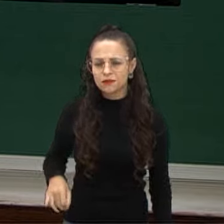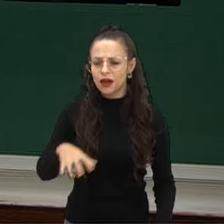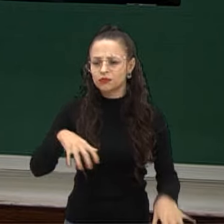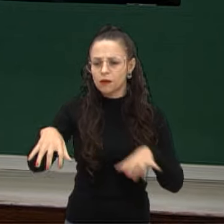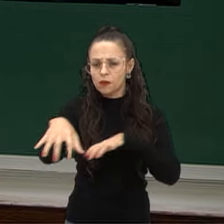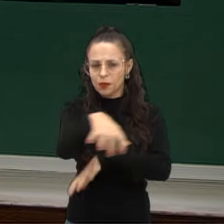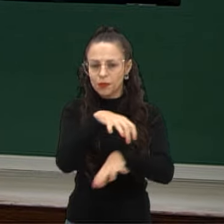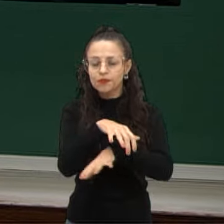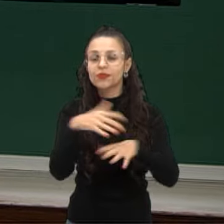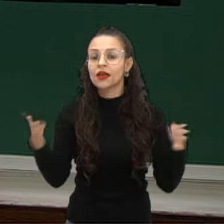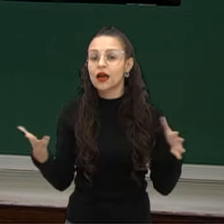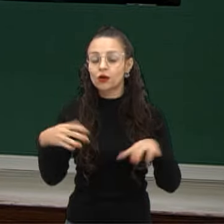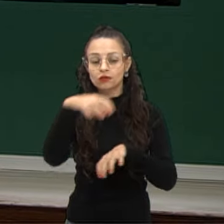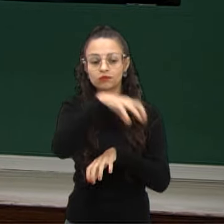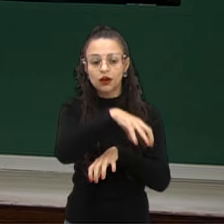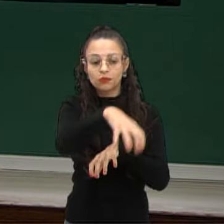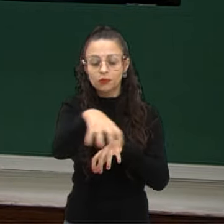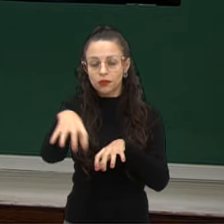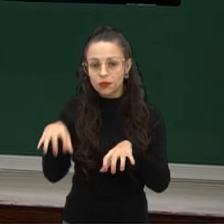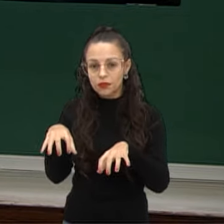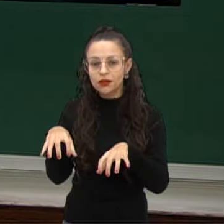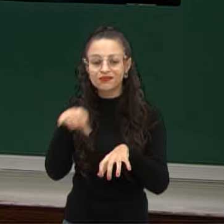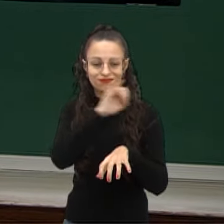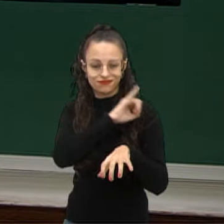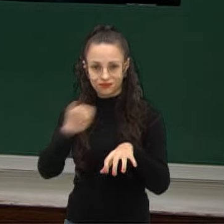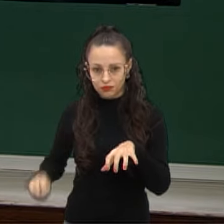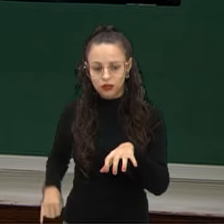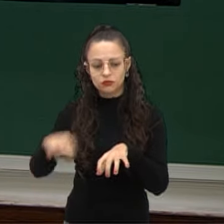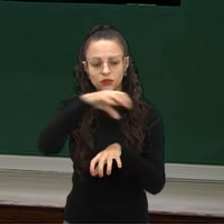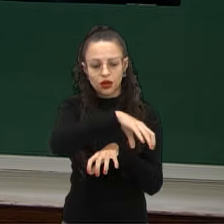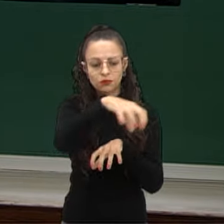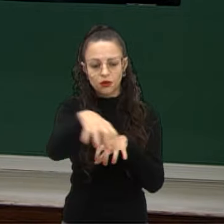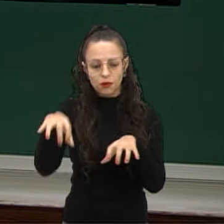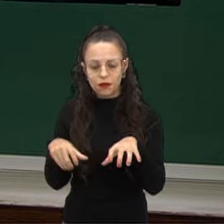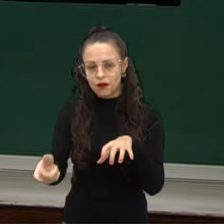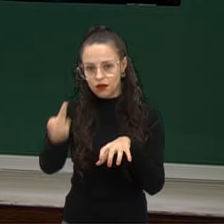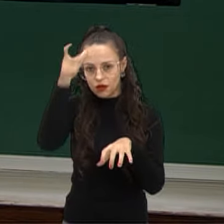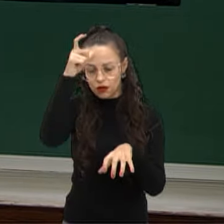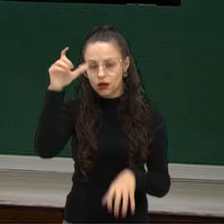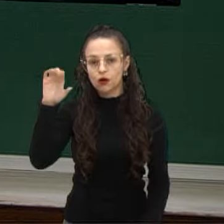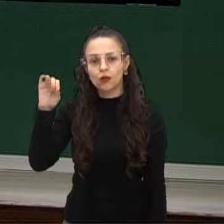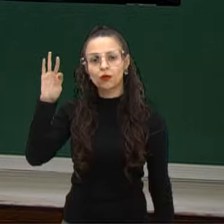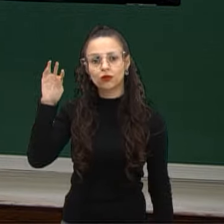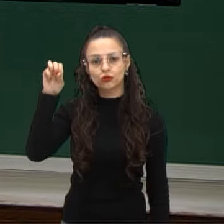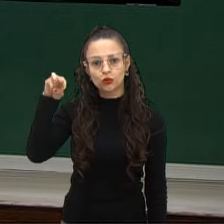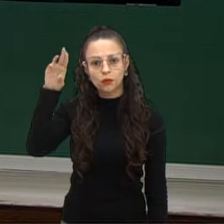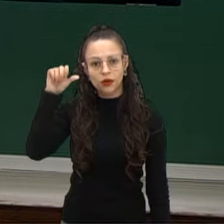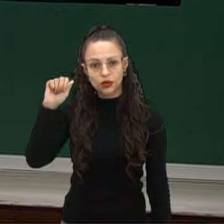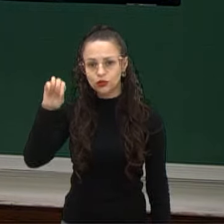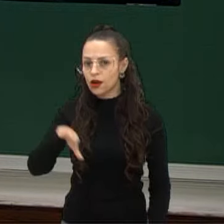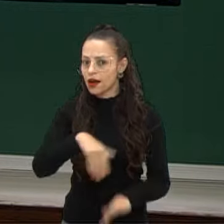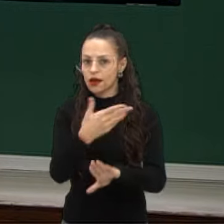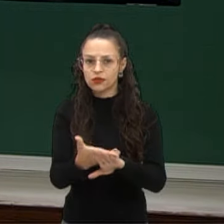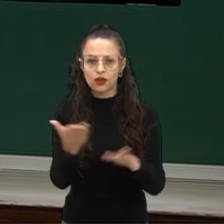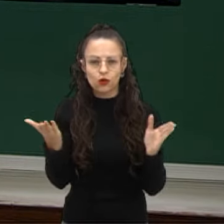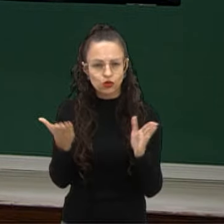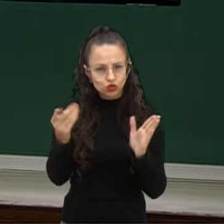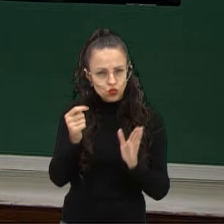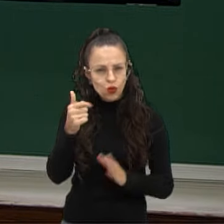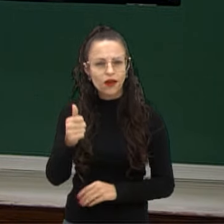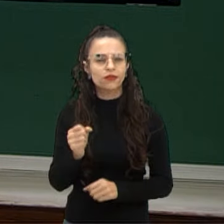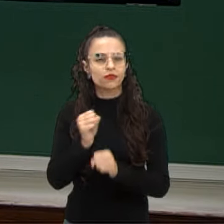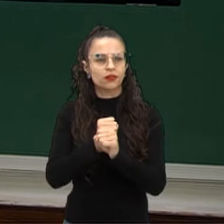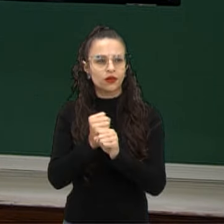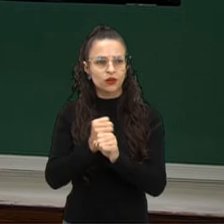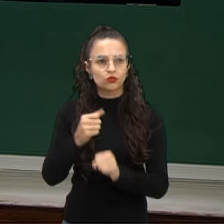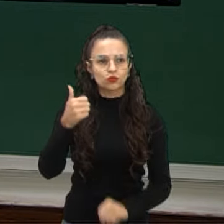chega agora no Império Otomano, que é um império que vocês vão ver que eles vão quase até os dias de hoje. Ele vai até 1923,